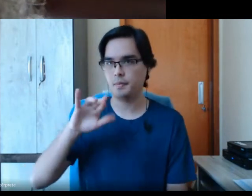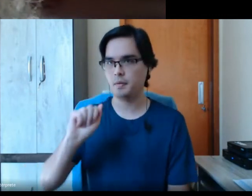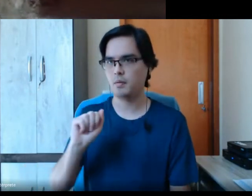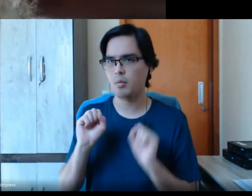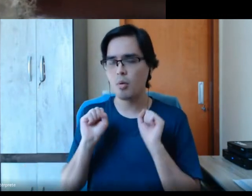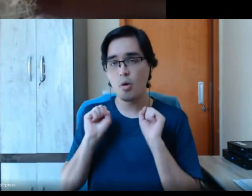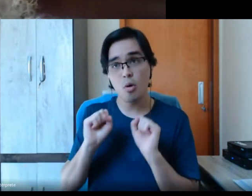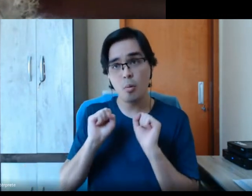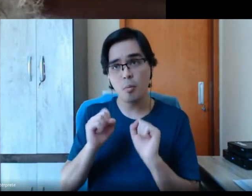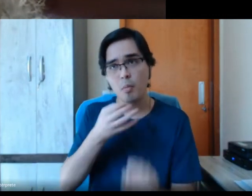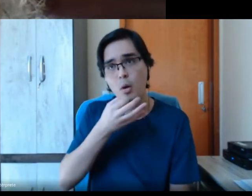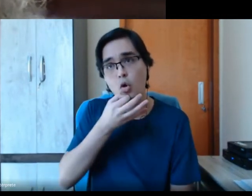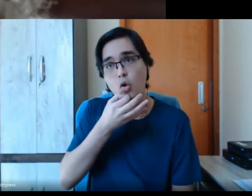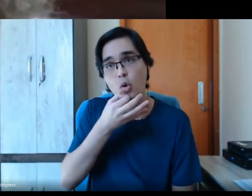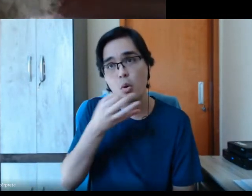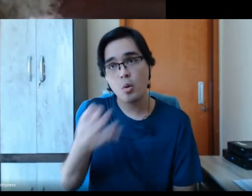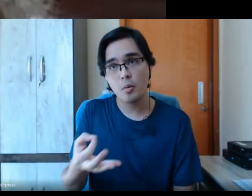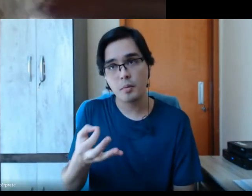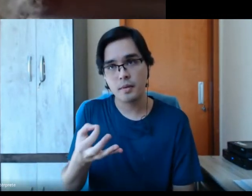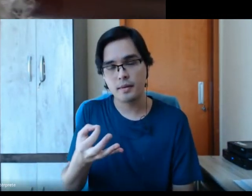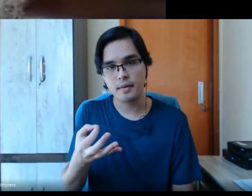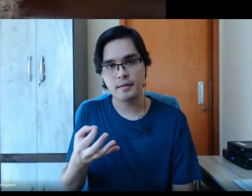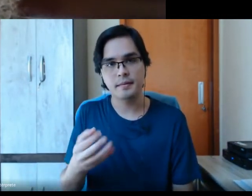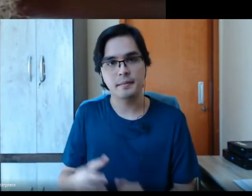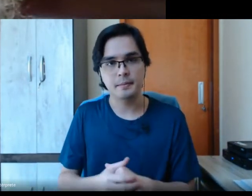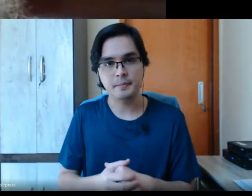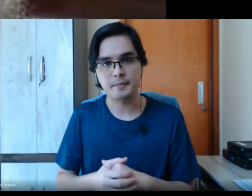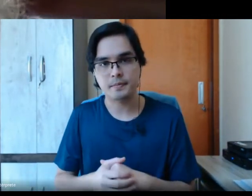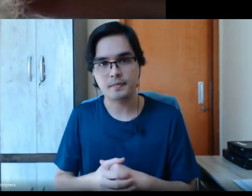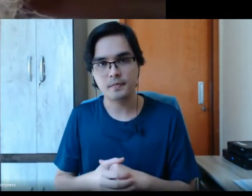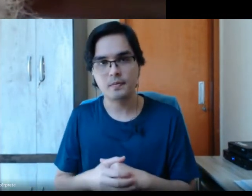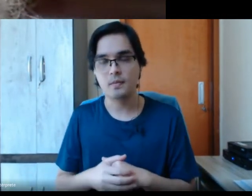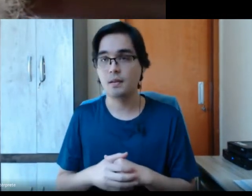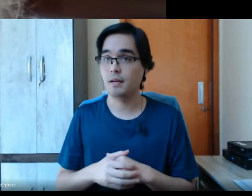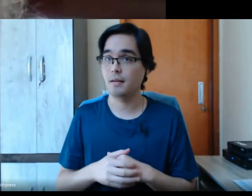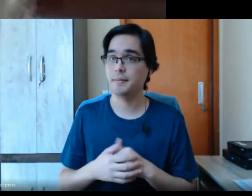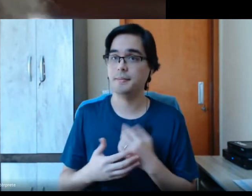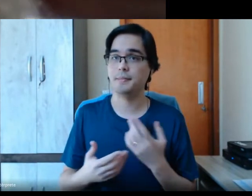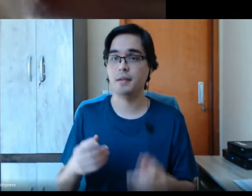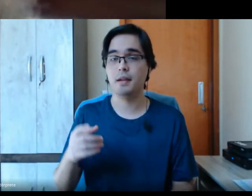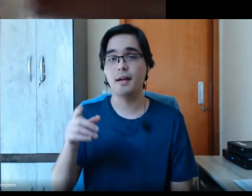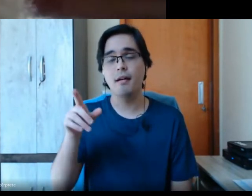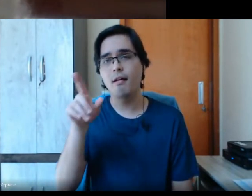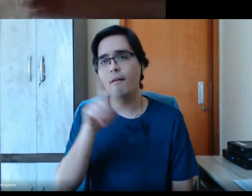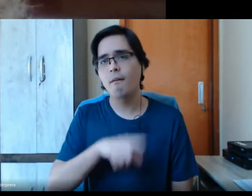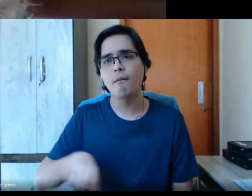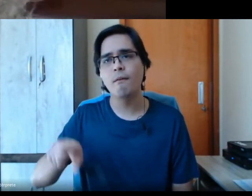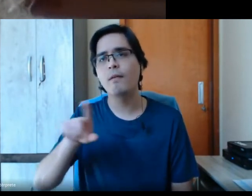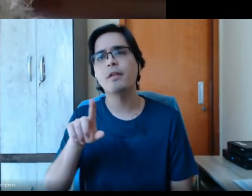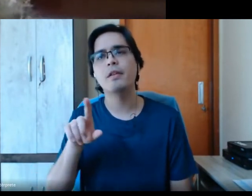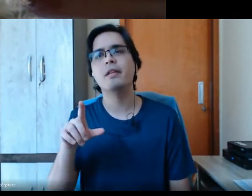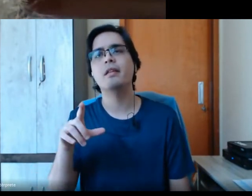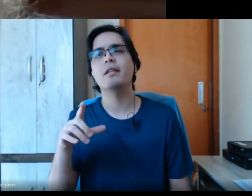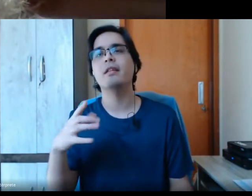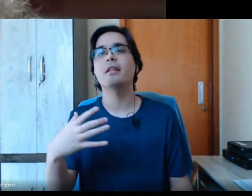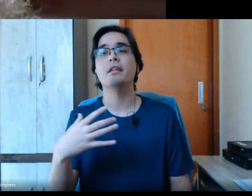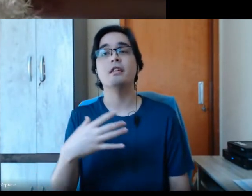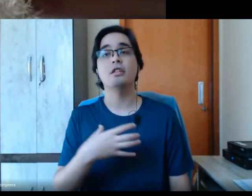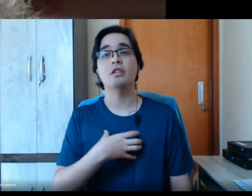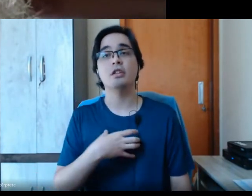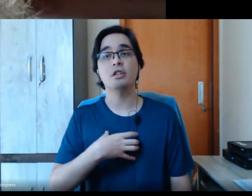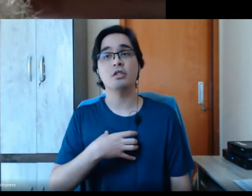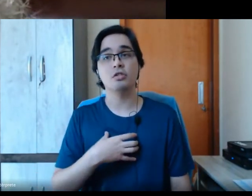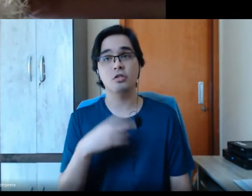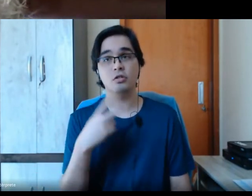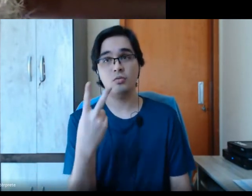condensado, né? Então, eu estou imaginando, não sei como está sendo resolvido nas coordenações de cursos, Sabrina, não sei se vou respondendo aqui,